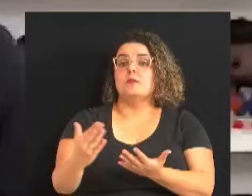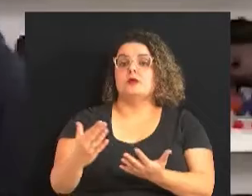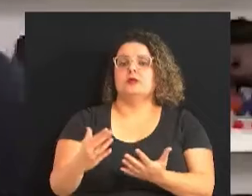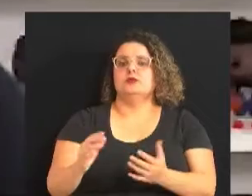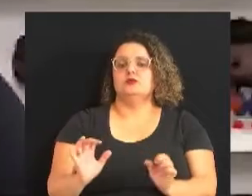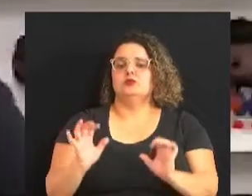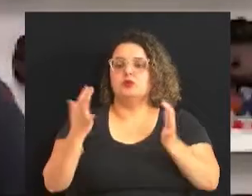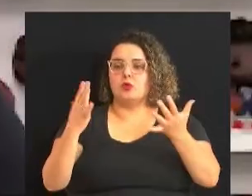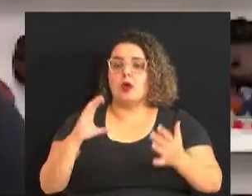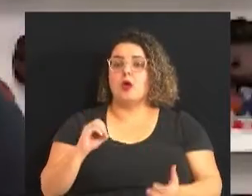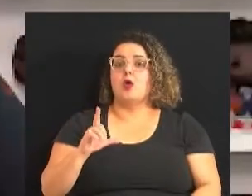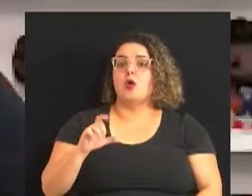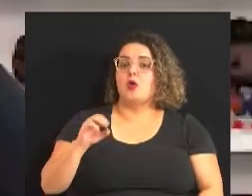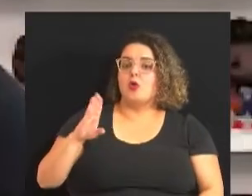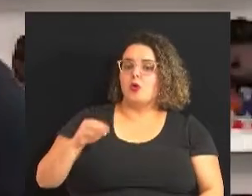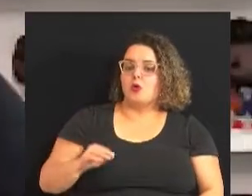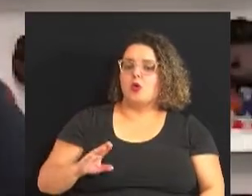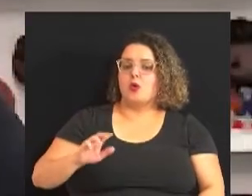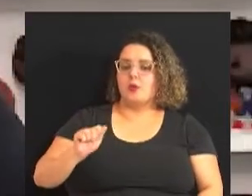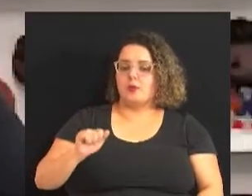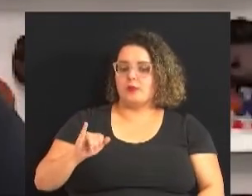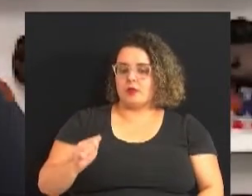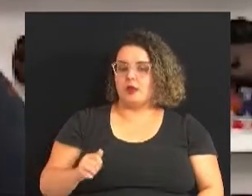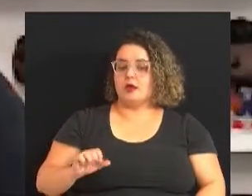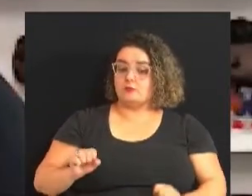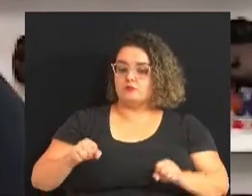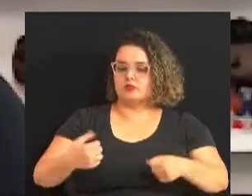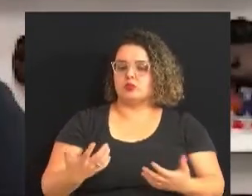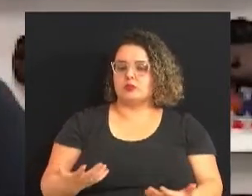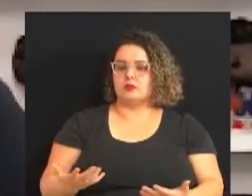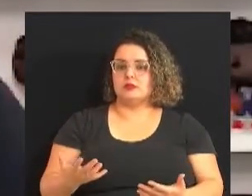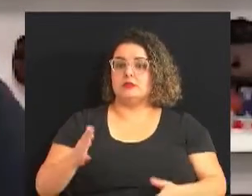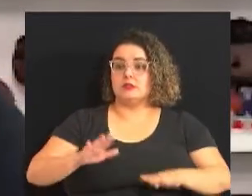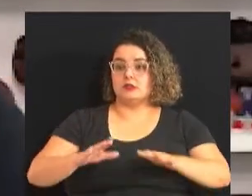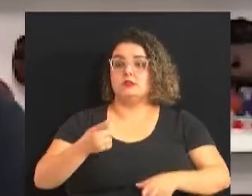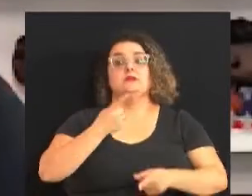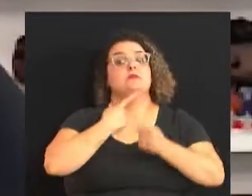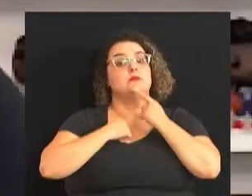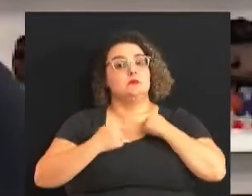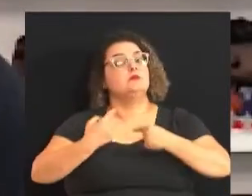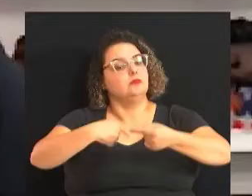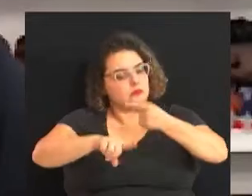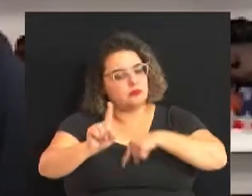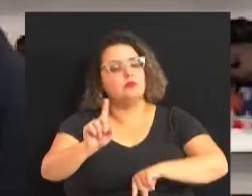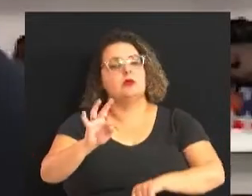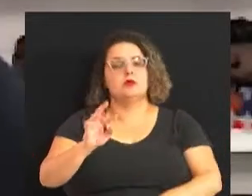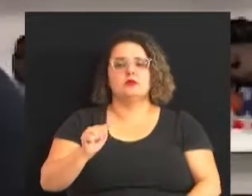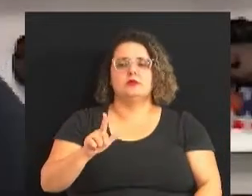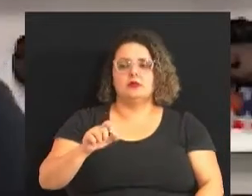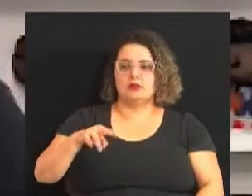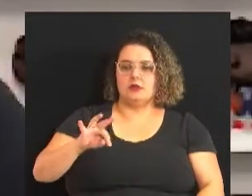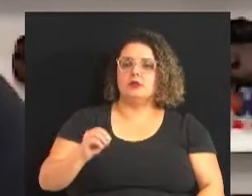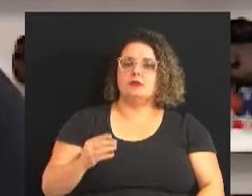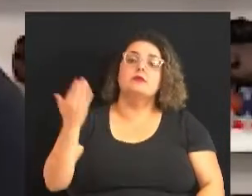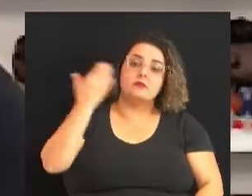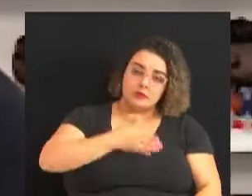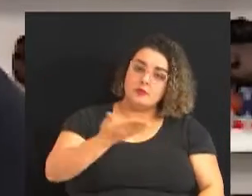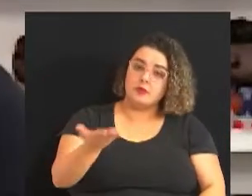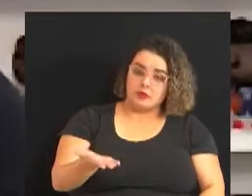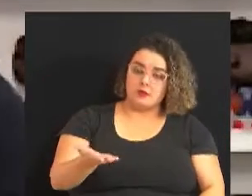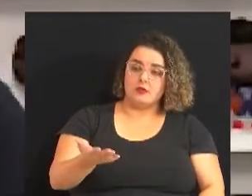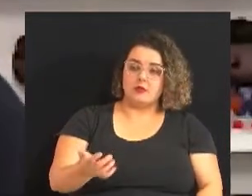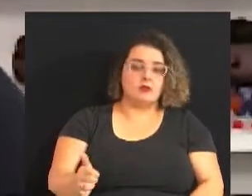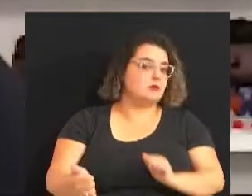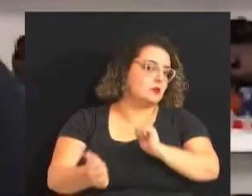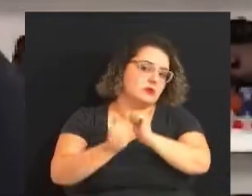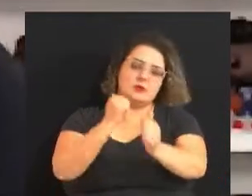Colômbia encarou o desafio, e a gente sabe, é isso, a vontade às vezes ela supera o talento. E foi mais uma prova disso, né? O esporte ele é apaixonante por